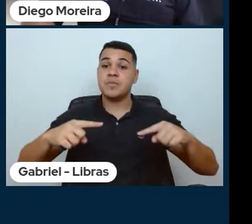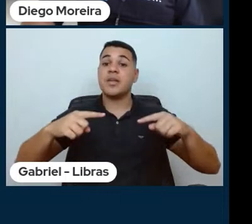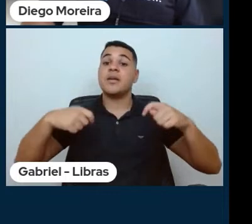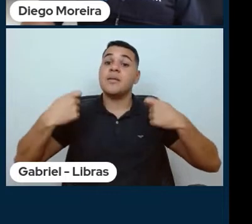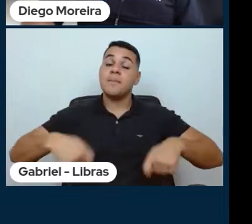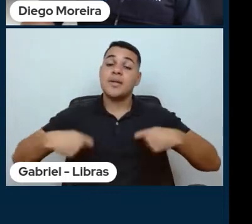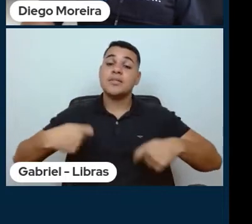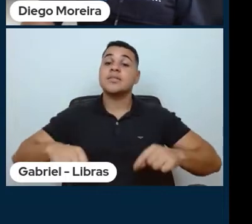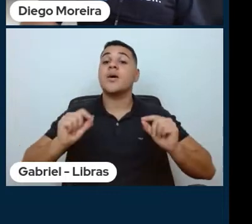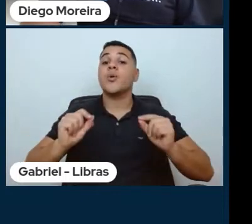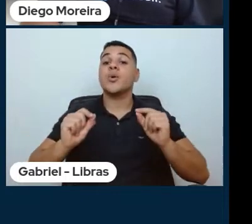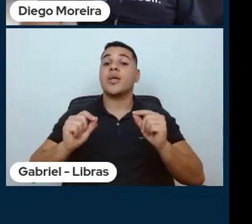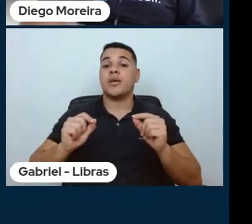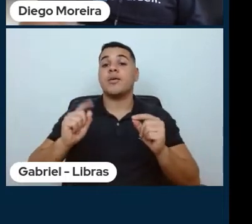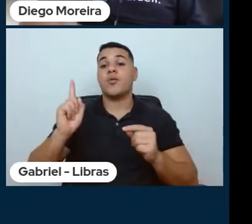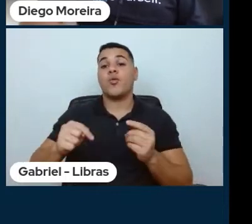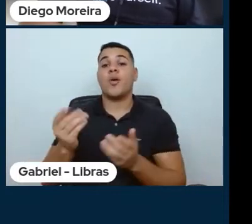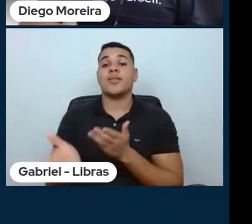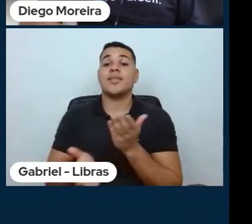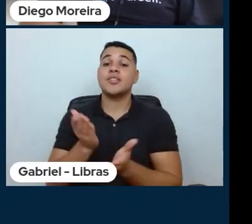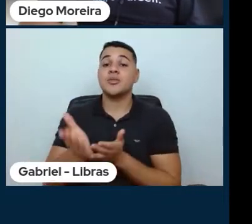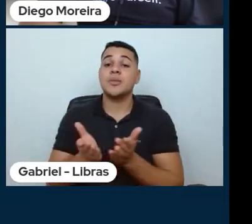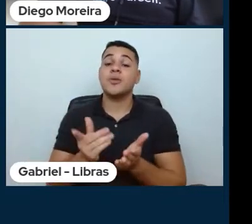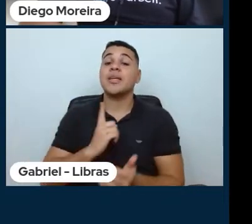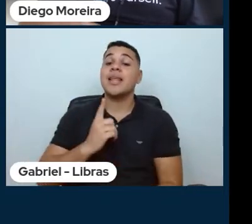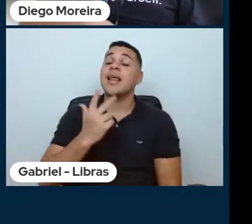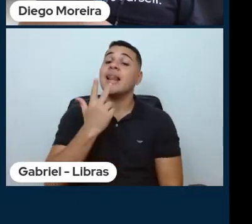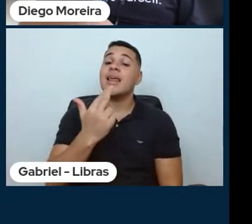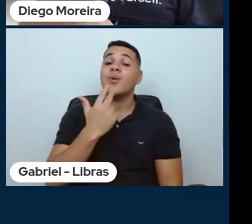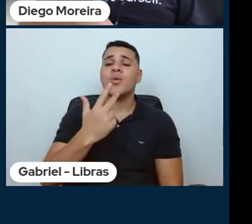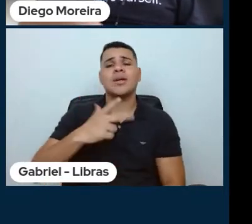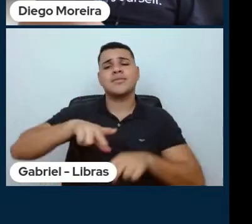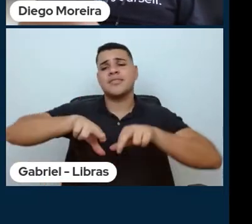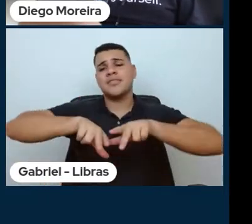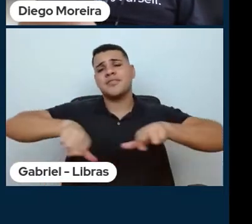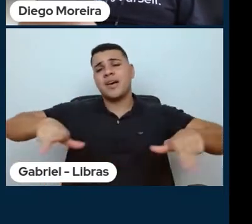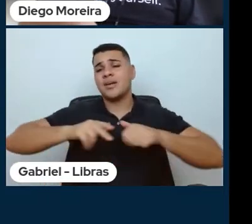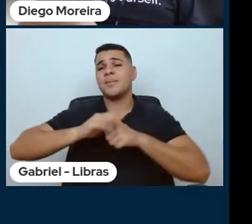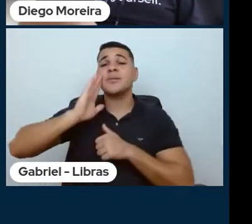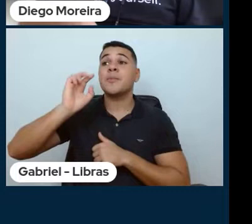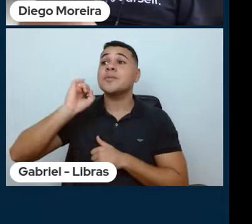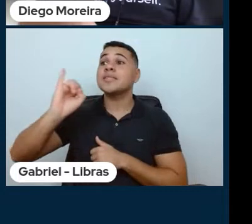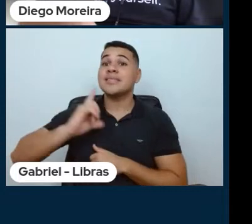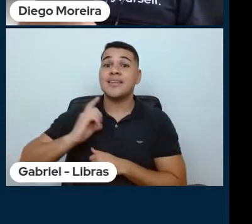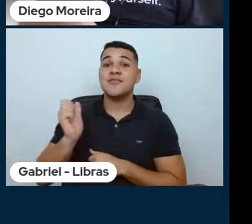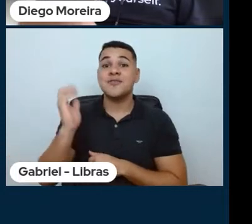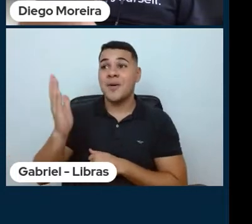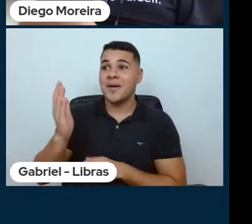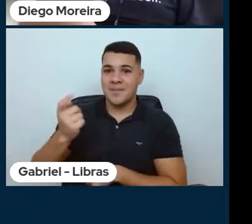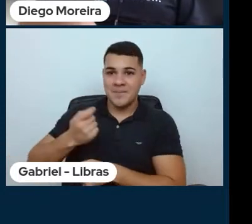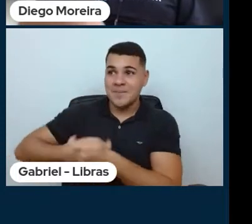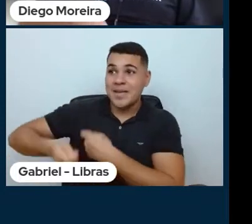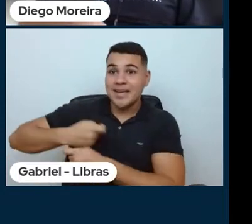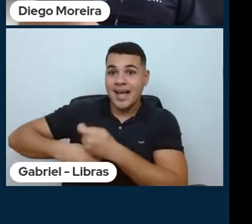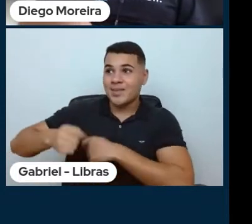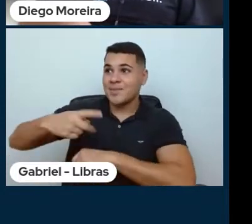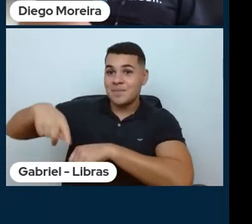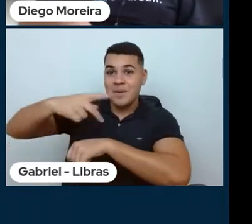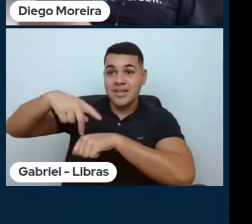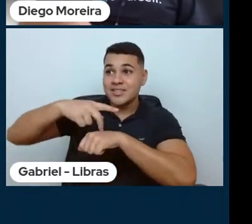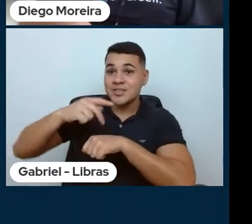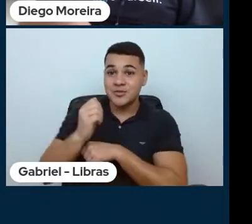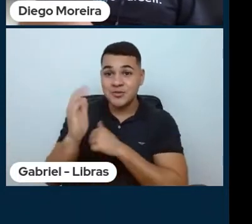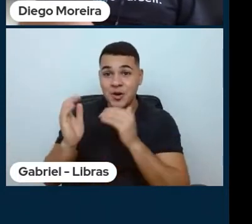multilíngua, principalmente para atender países estrangeiros, onde o time de operação hoje fica no Brasil. Essa